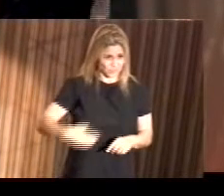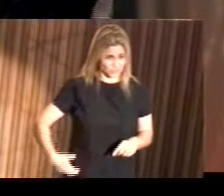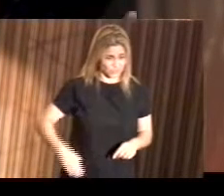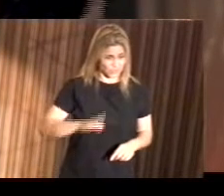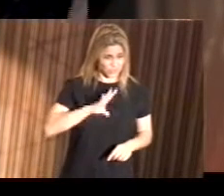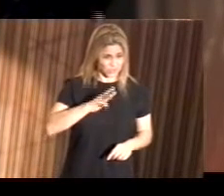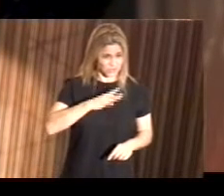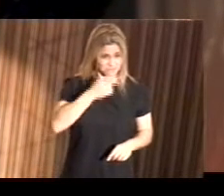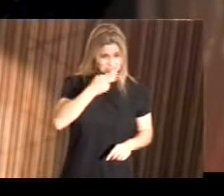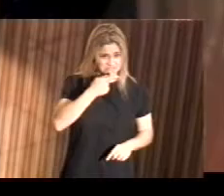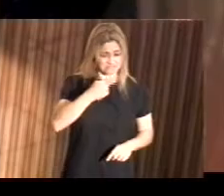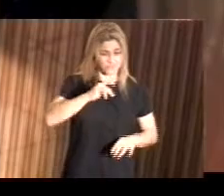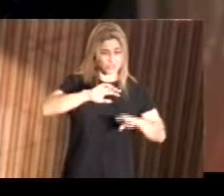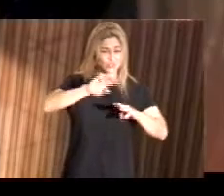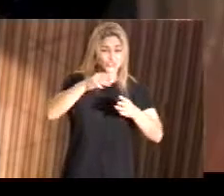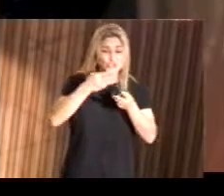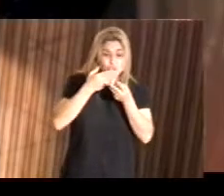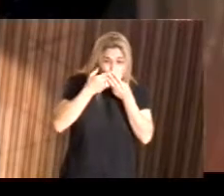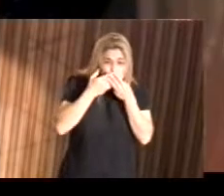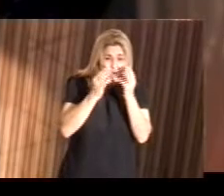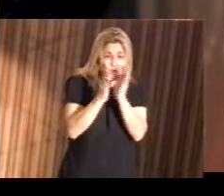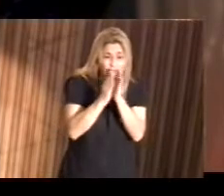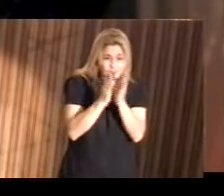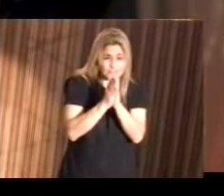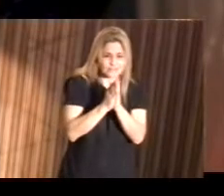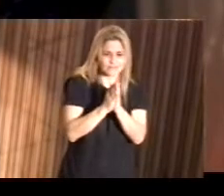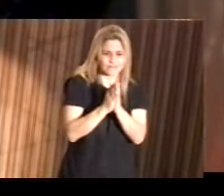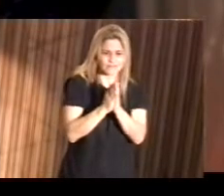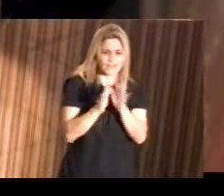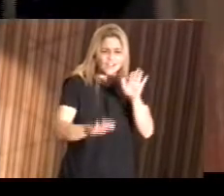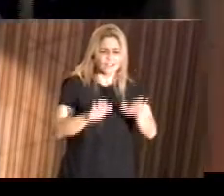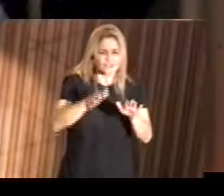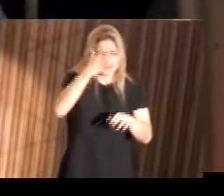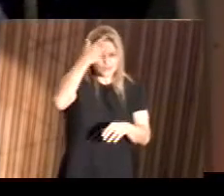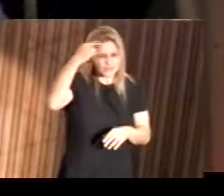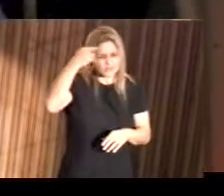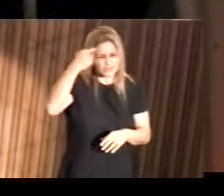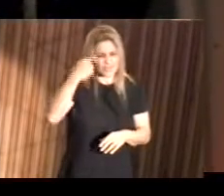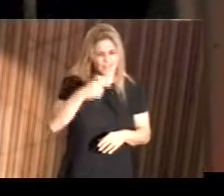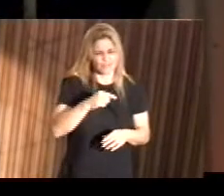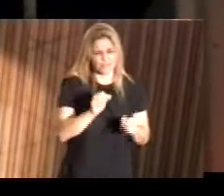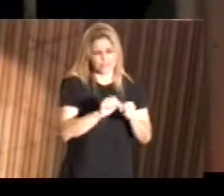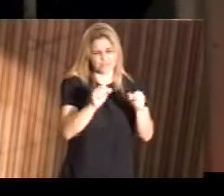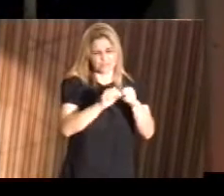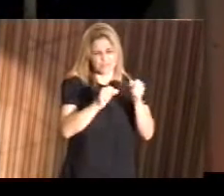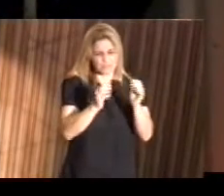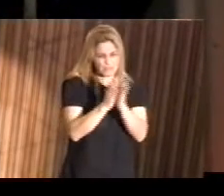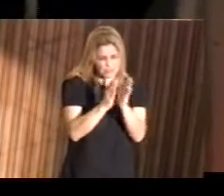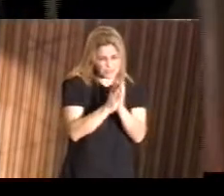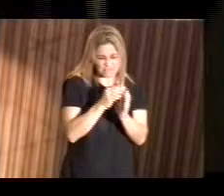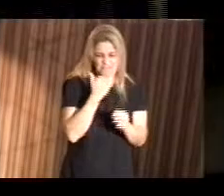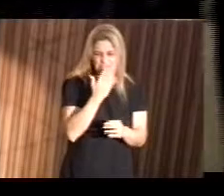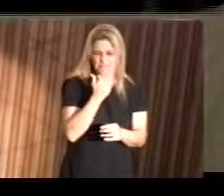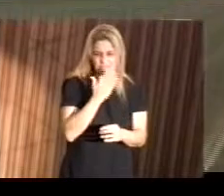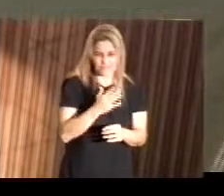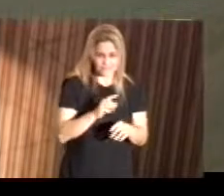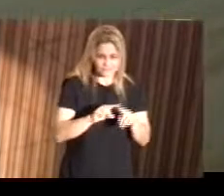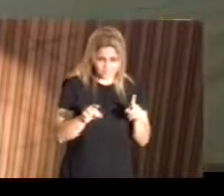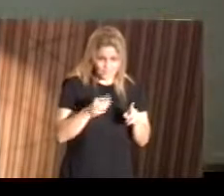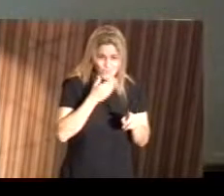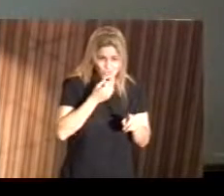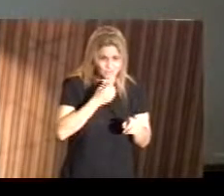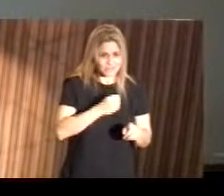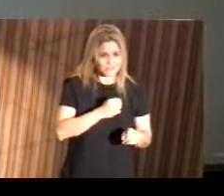E a disciplina vem para a gente construir valores novos. Por isso, na perspectiva